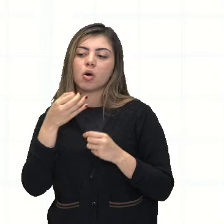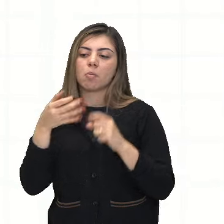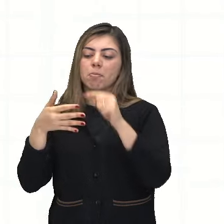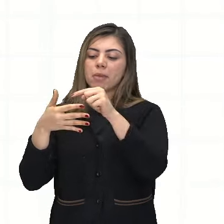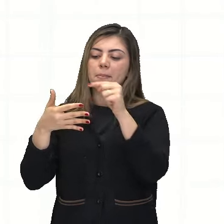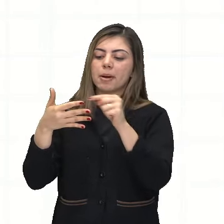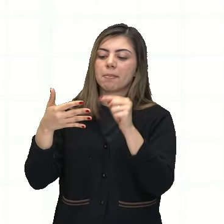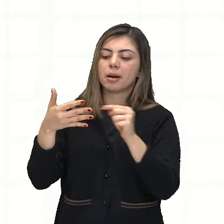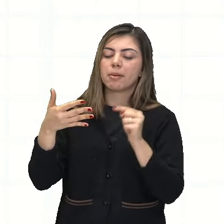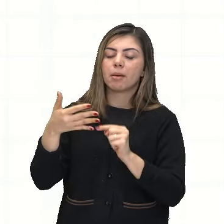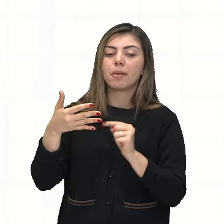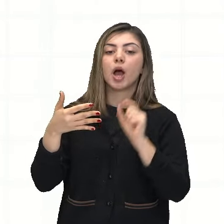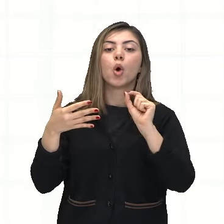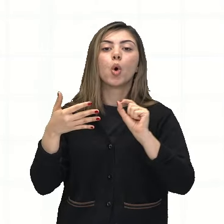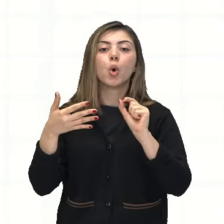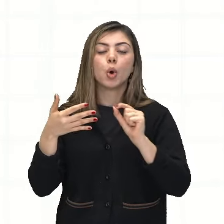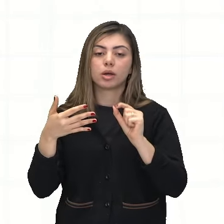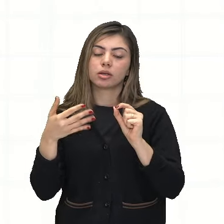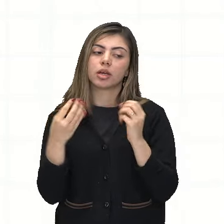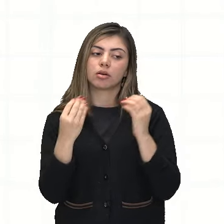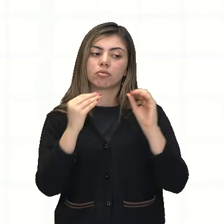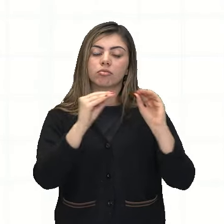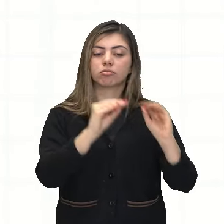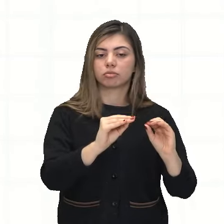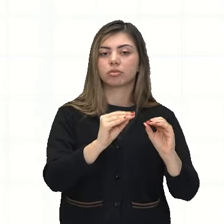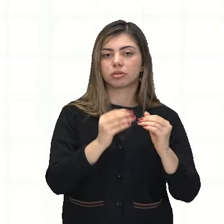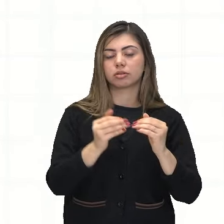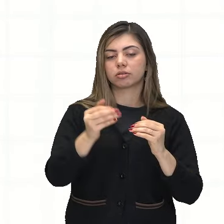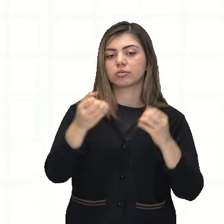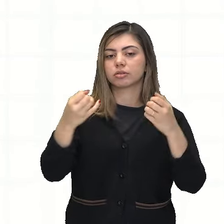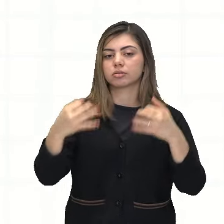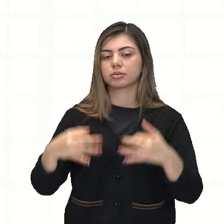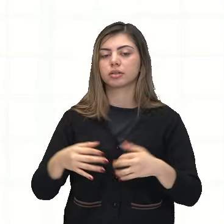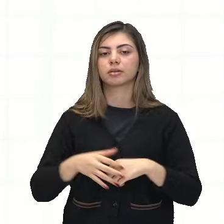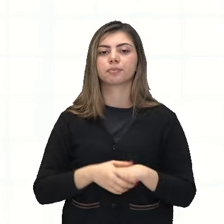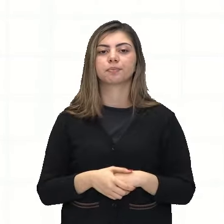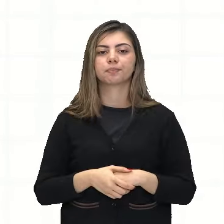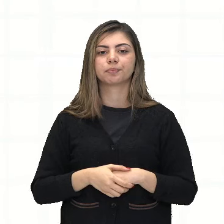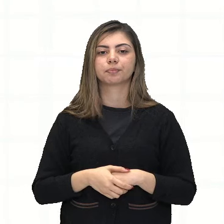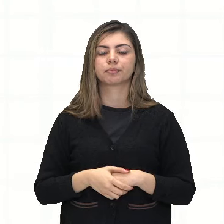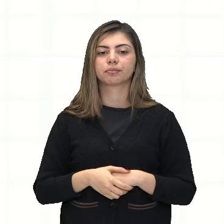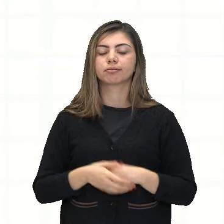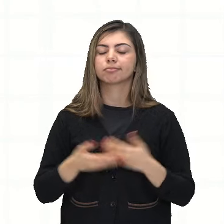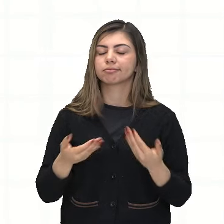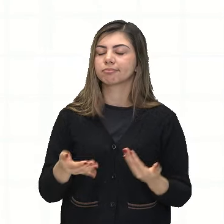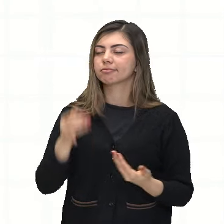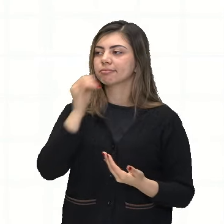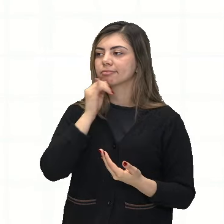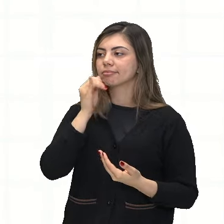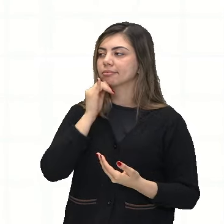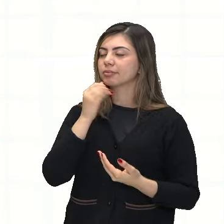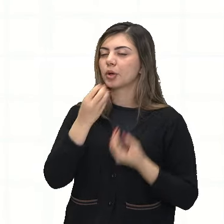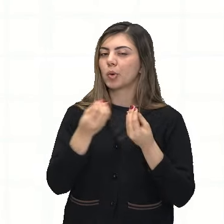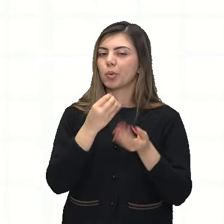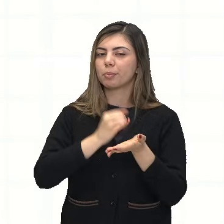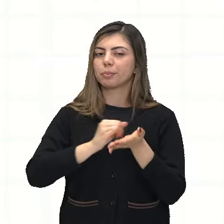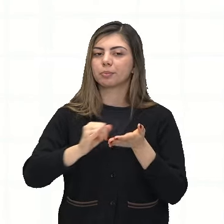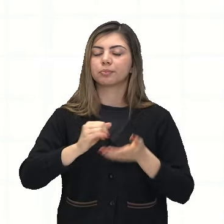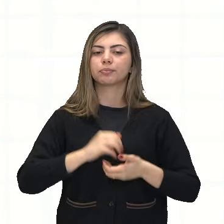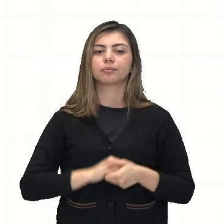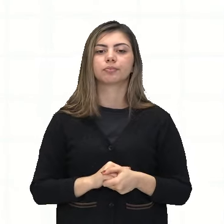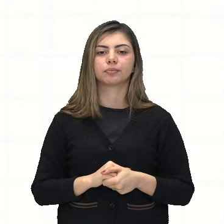do que eu vou e argumentar durante o meu trabalho e aqui um exemplo de introdução